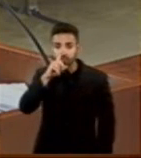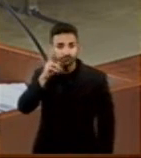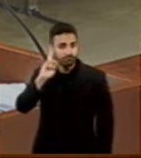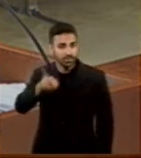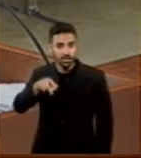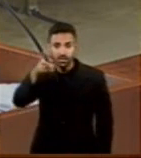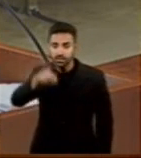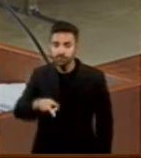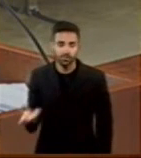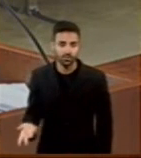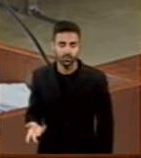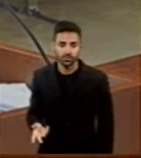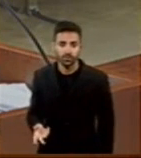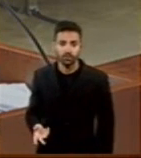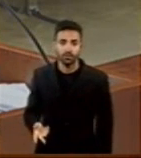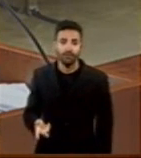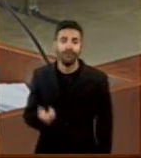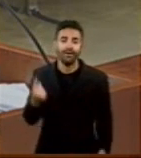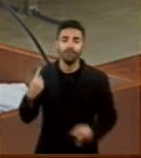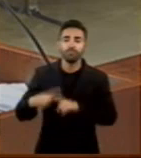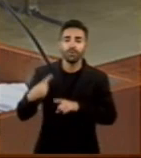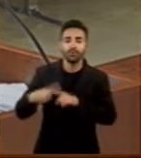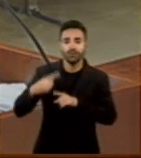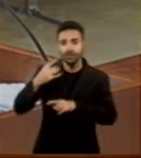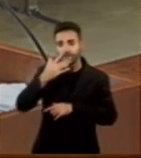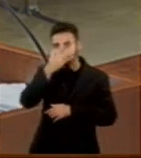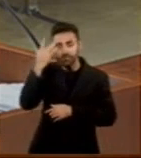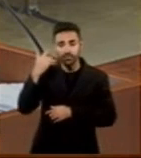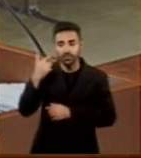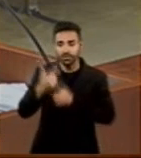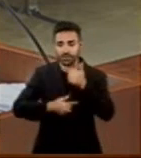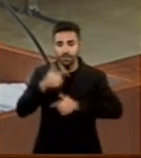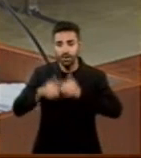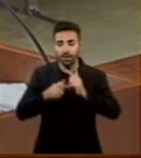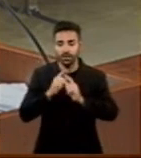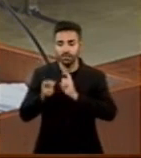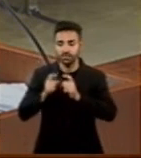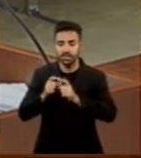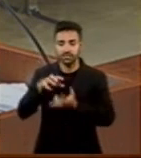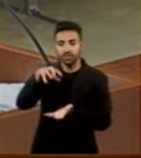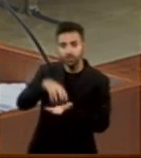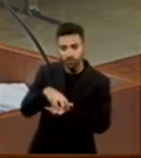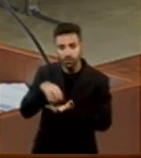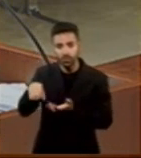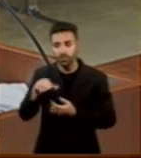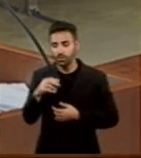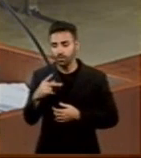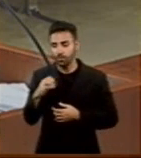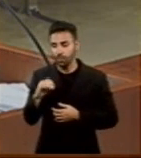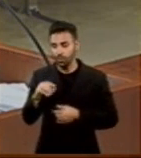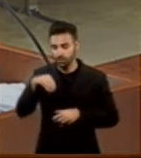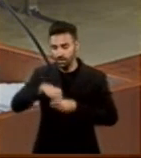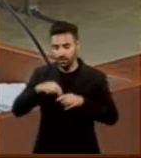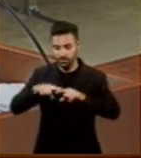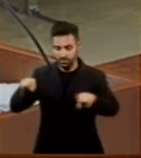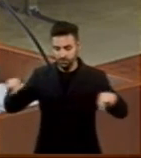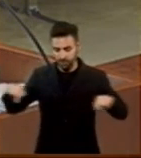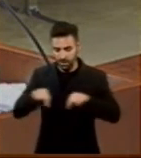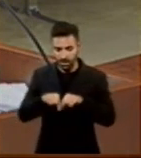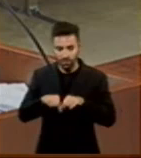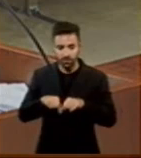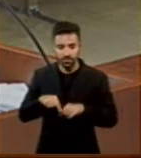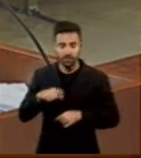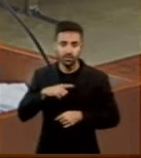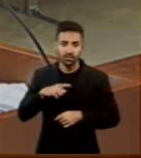não tenho como falar, porque o trabalhador é da administração dos portos, que ele está lá no gabinete, ele está sofrendo